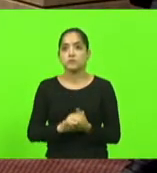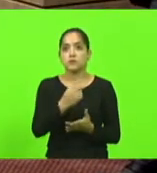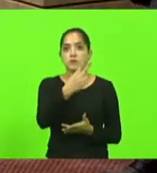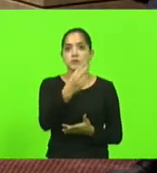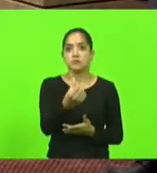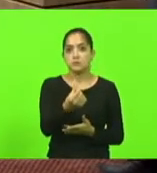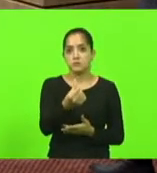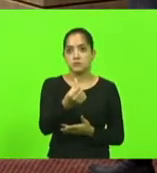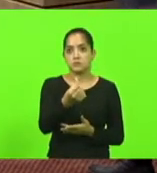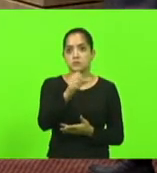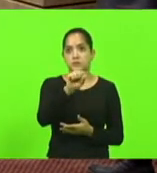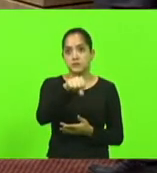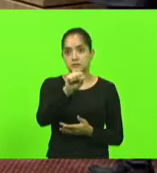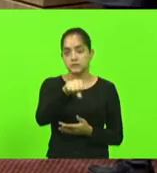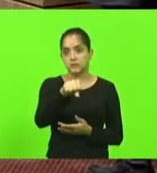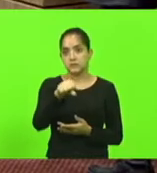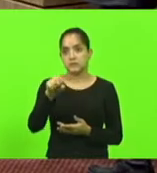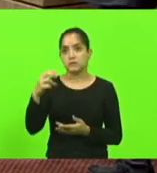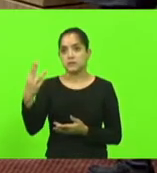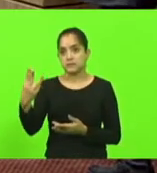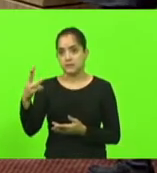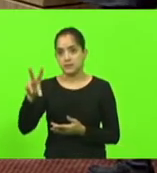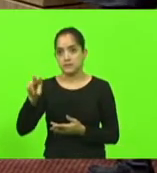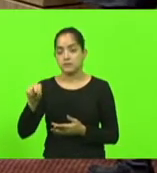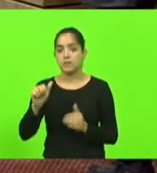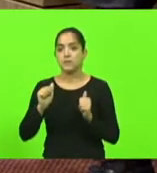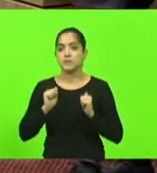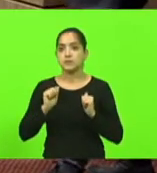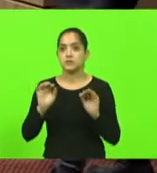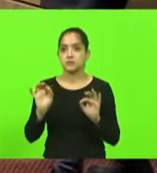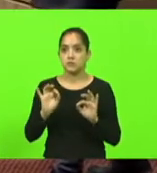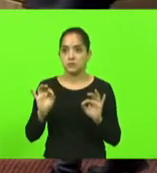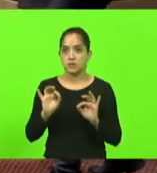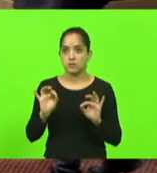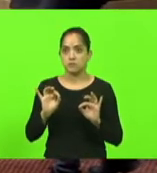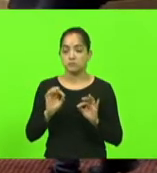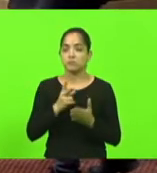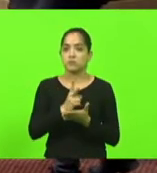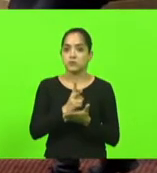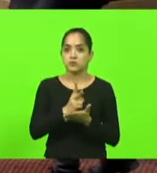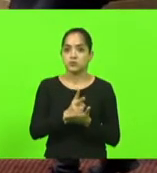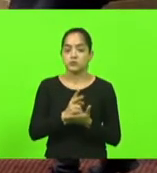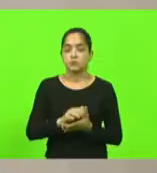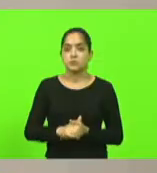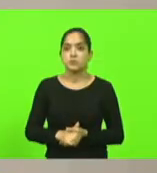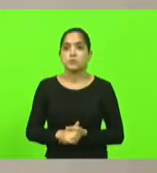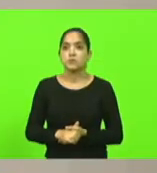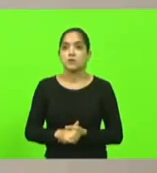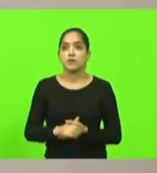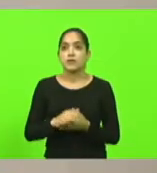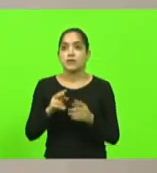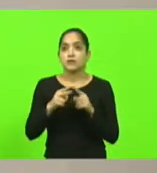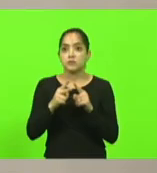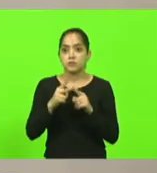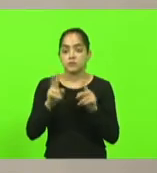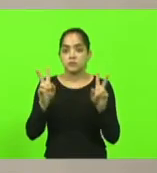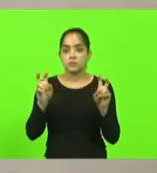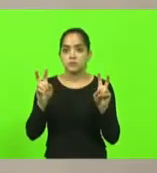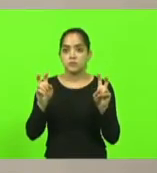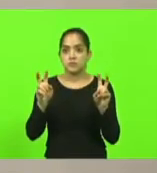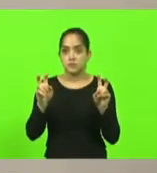26 votos sim, 3 votos não, nenhuma abstenção, está mantido o veto. Eu tenho dois assuntos